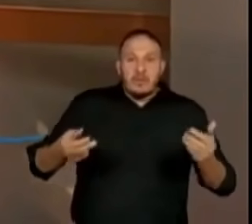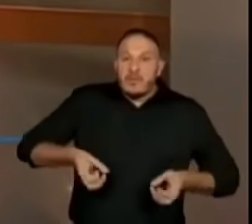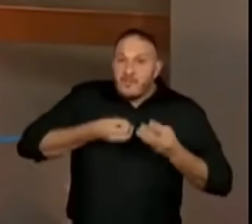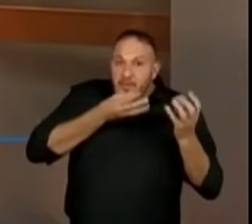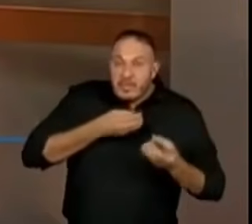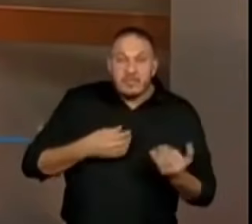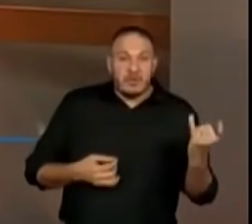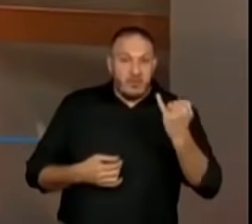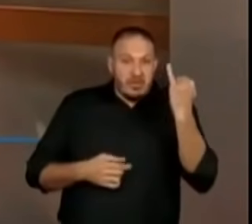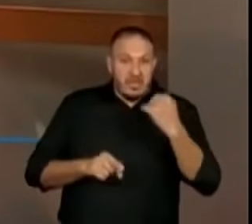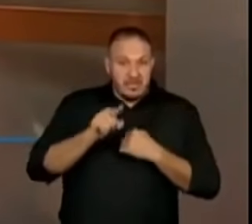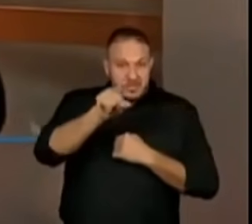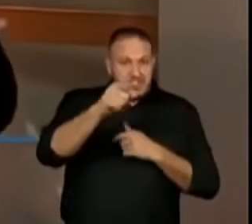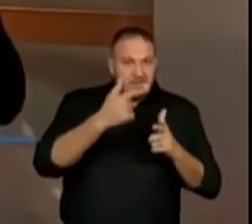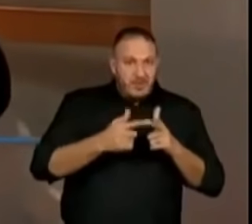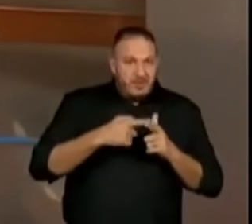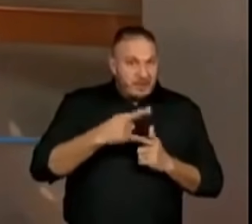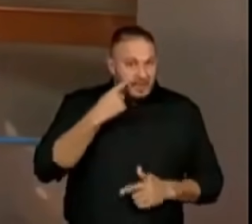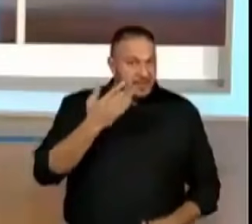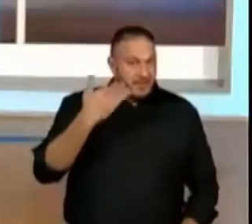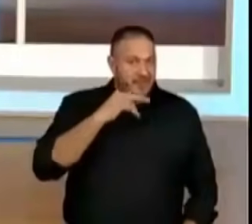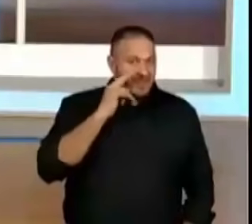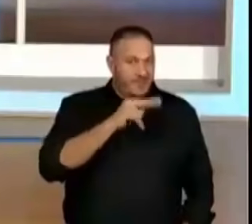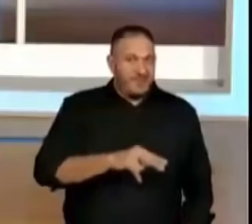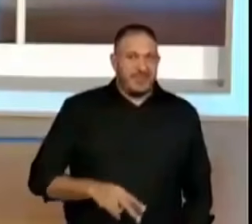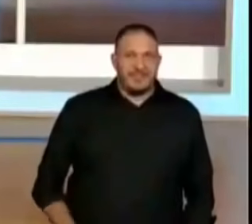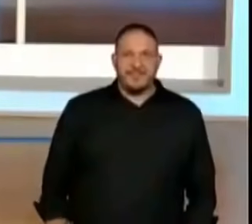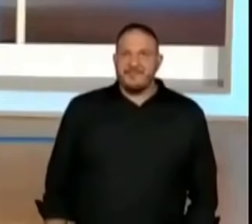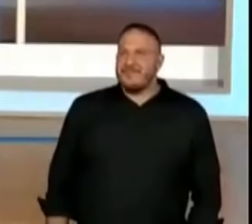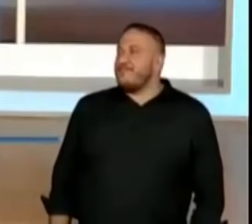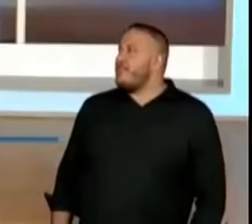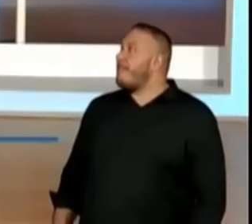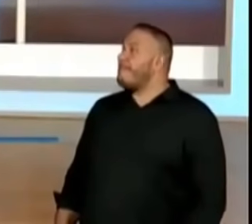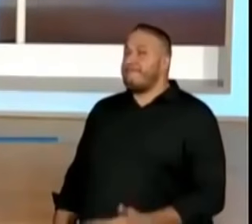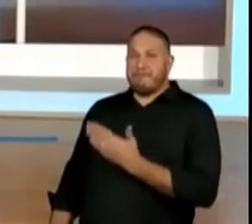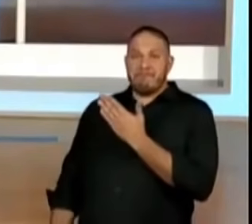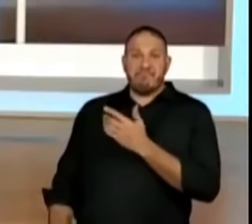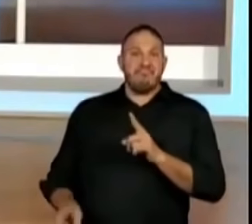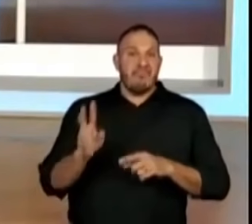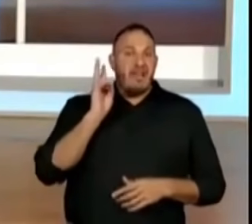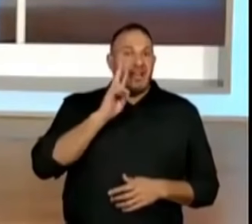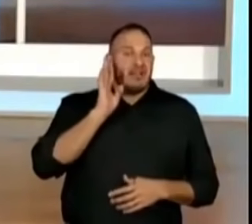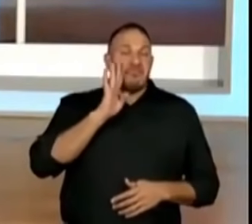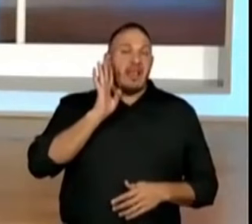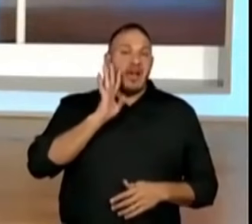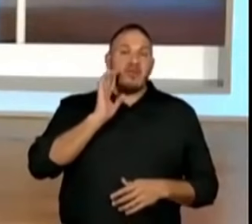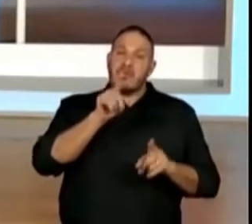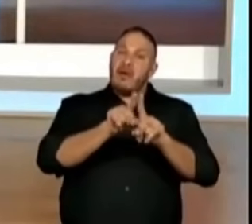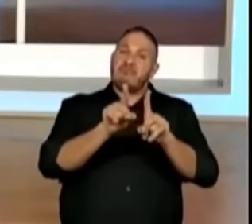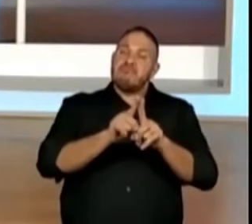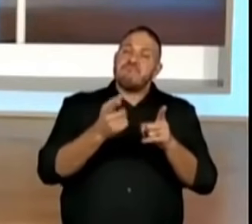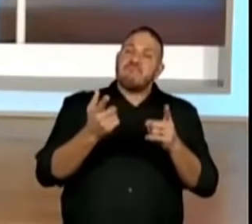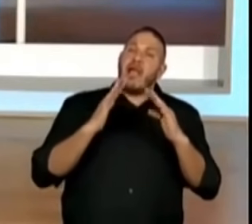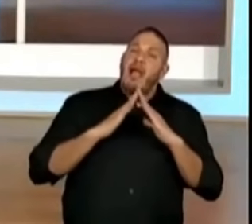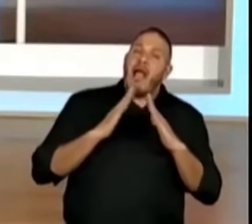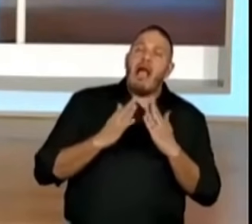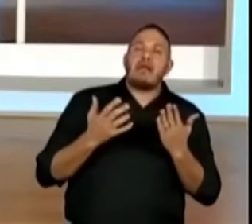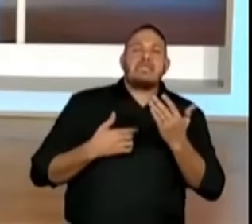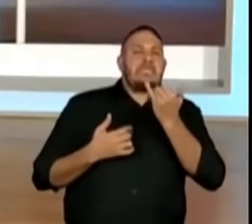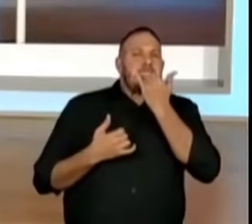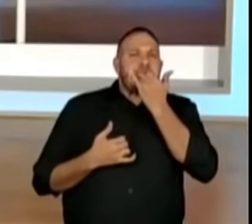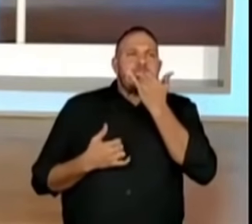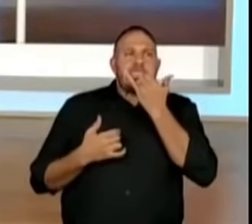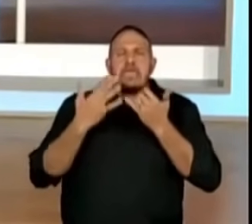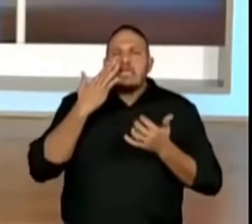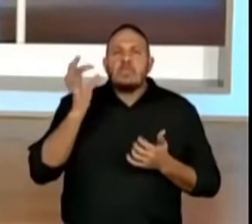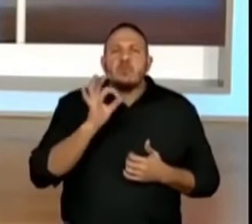nessa situação, problema. Vem comigo que a gente vai grifar junto, tá? Inclusive é legal você fazer isso em casa também. Ah, eu não entendo um termo, eu